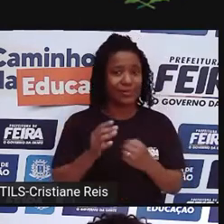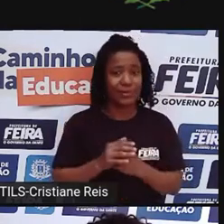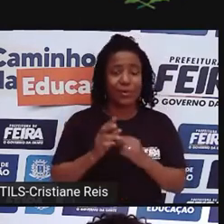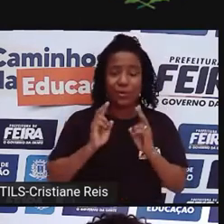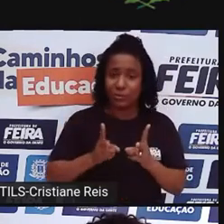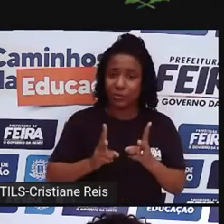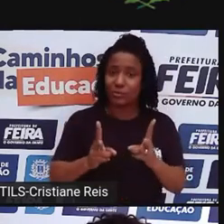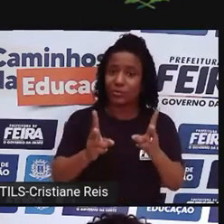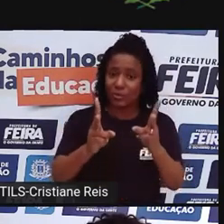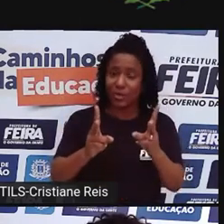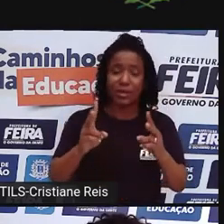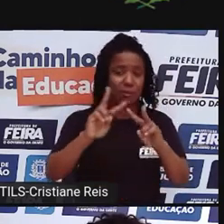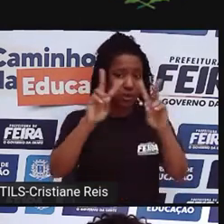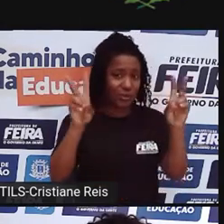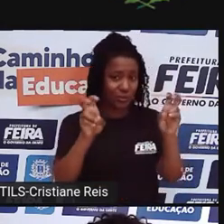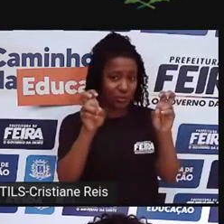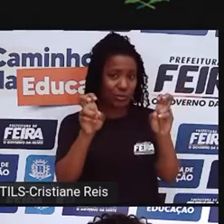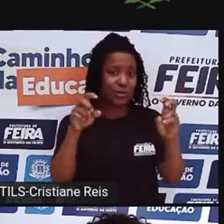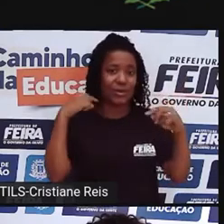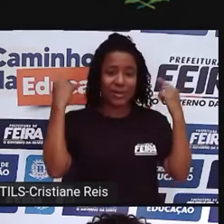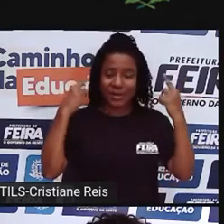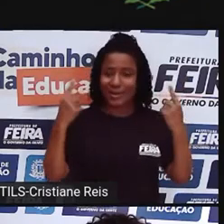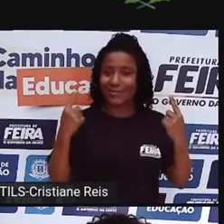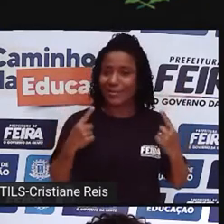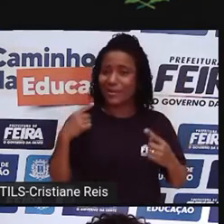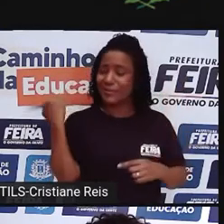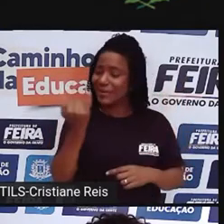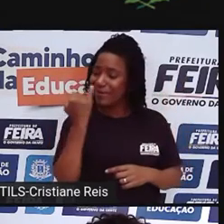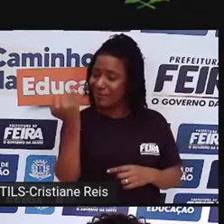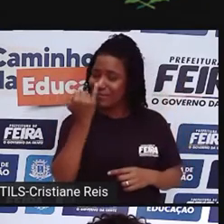cabelo é importante, beleza, já estabelecemos isso,